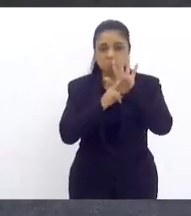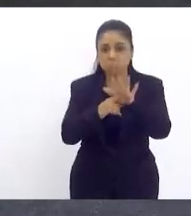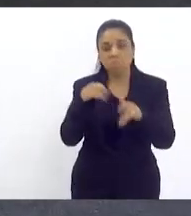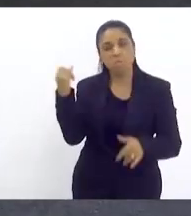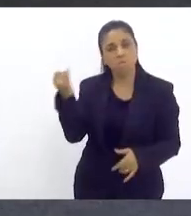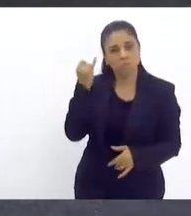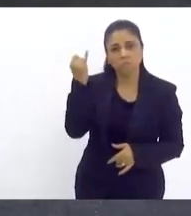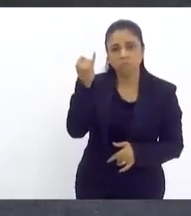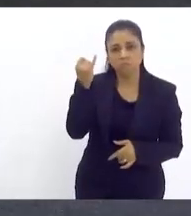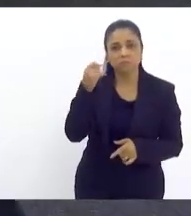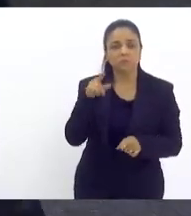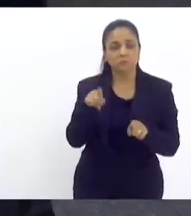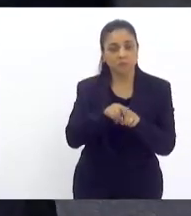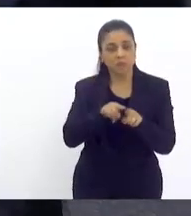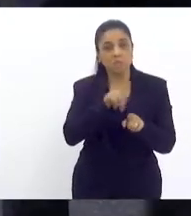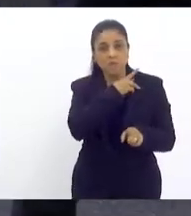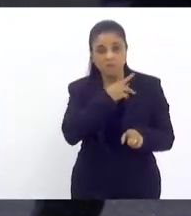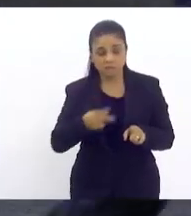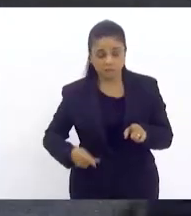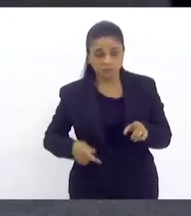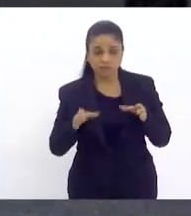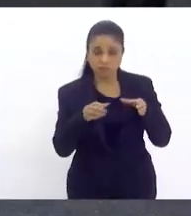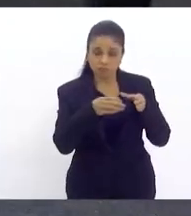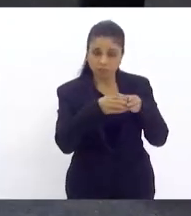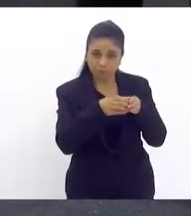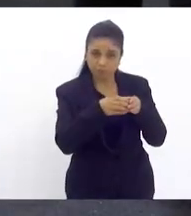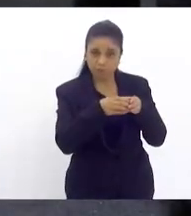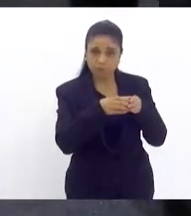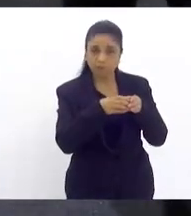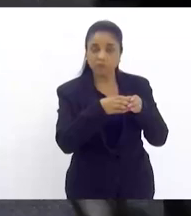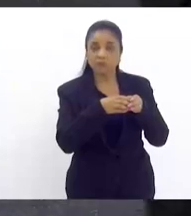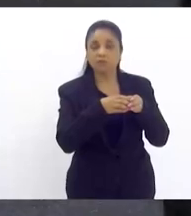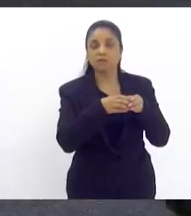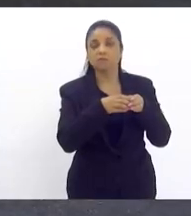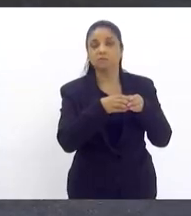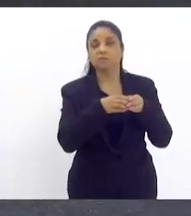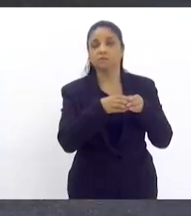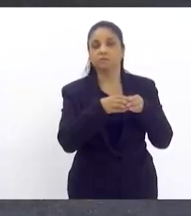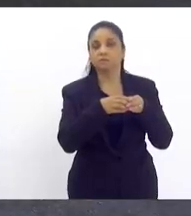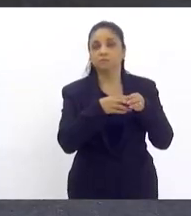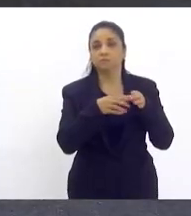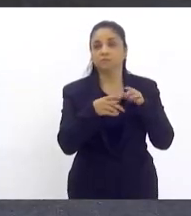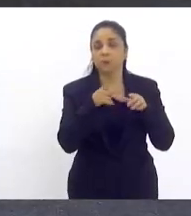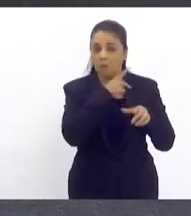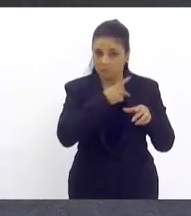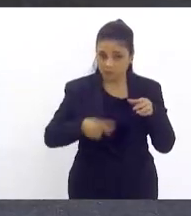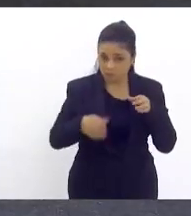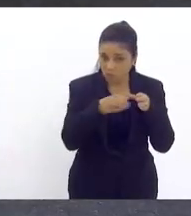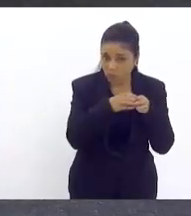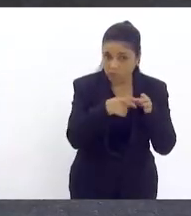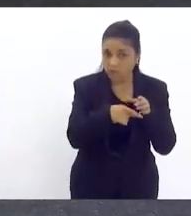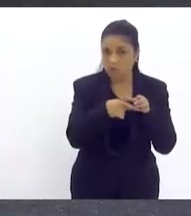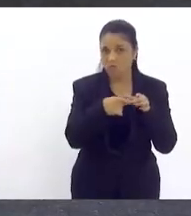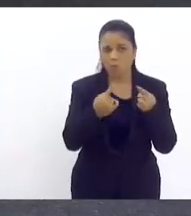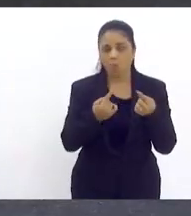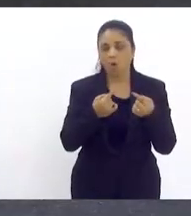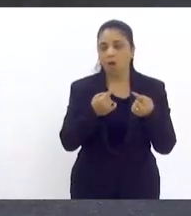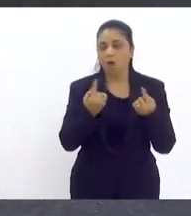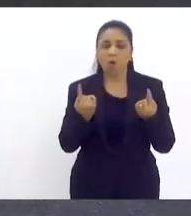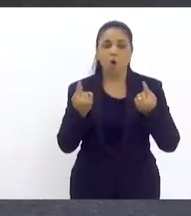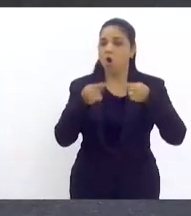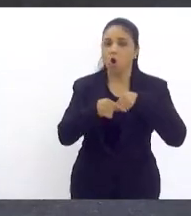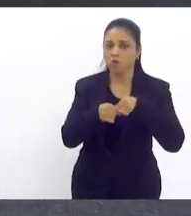também pelo presidente da Comissão temática não como algo que seja seu adversário mas